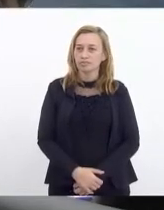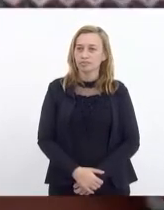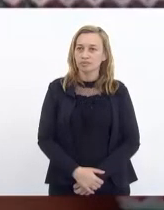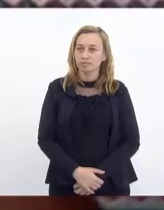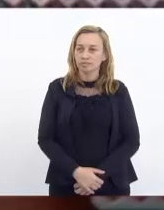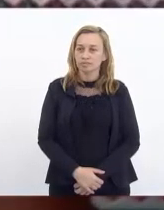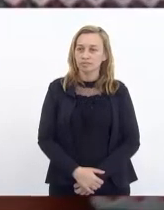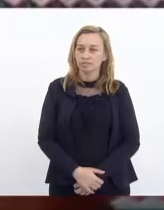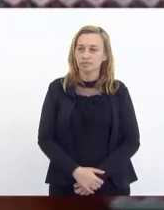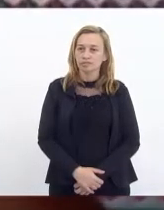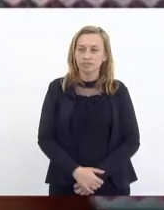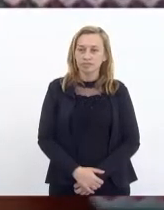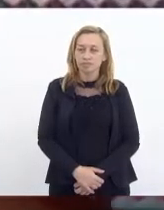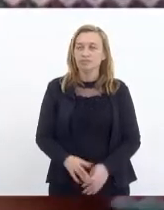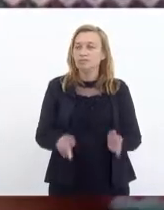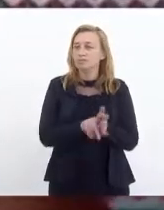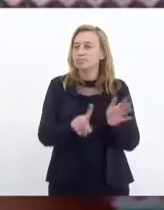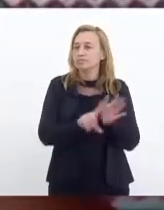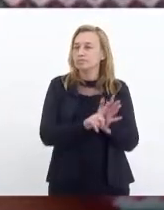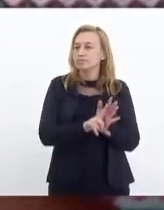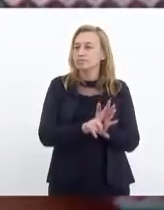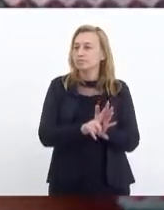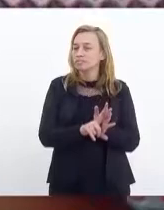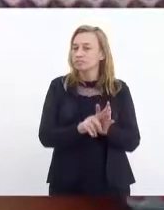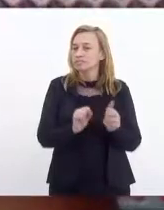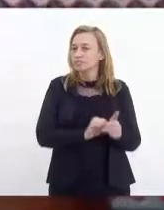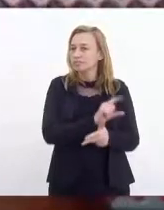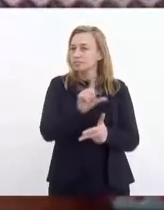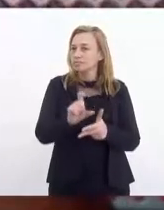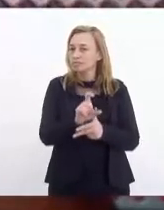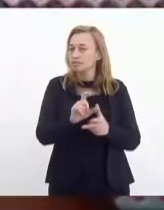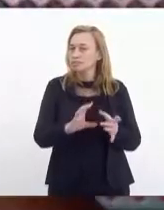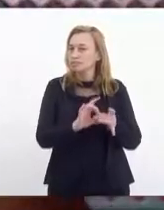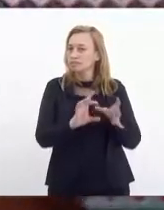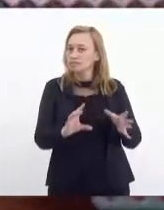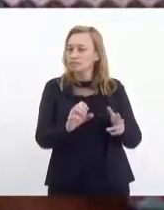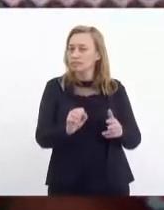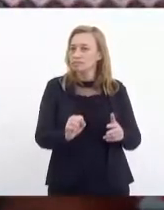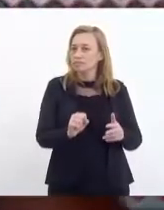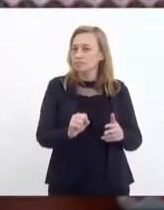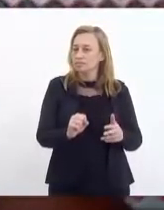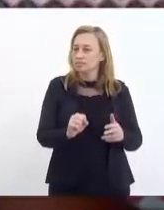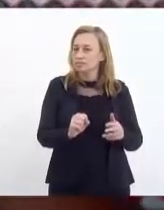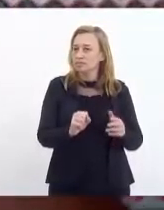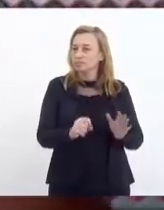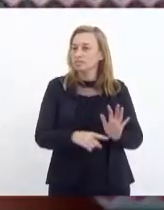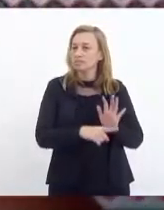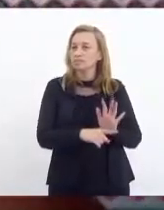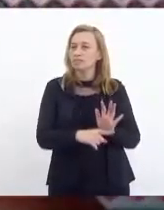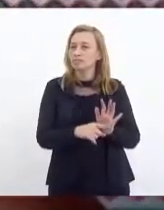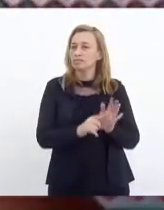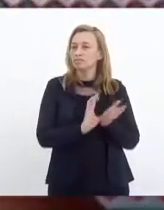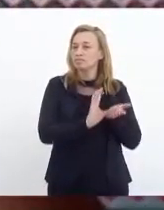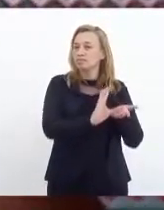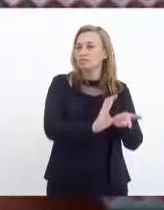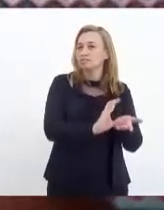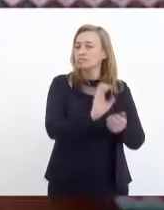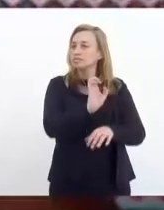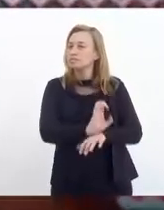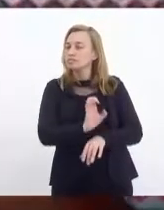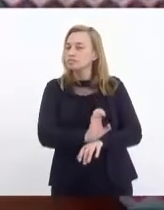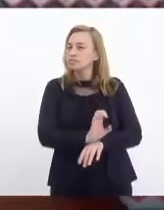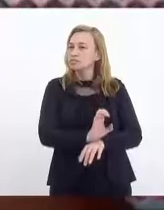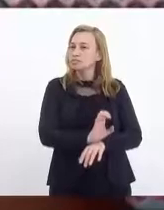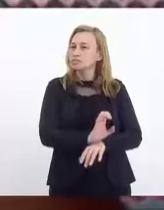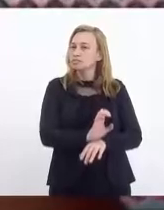Trata-se de análise do projeto de lei que autoriza o Poder Executivo a conceder isenção de tributos estaduais na